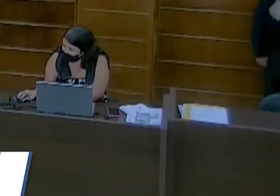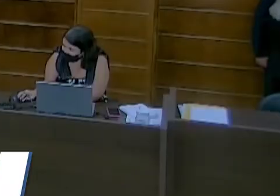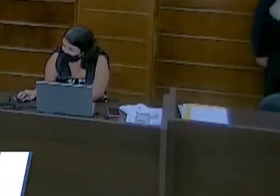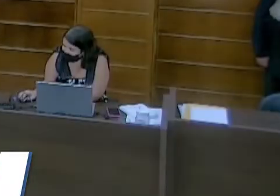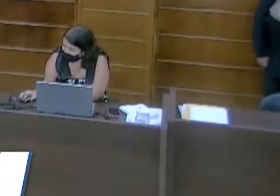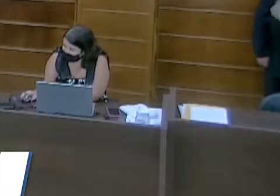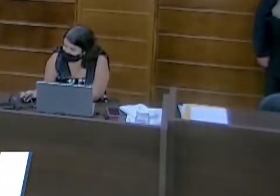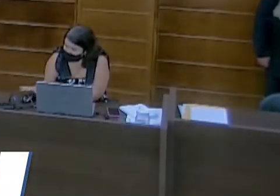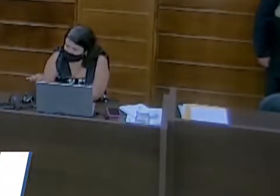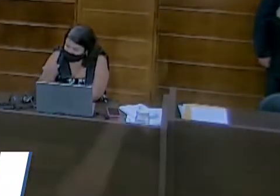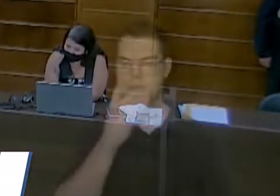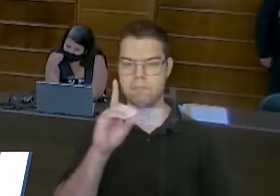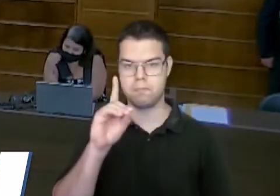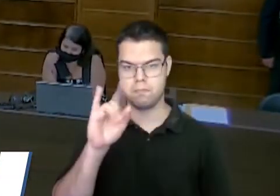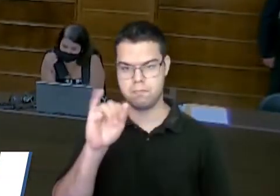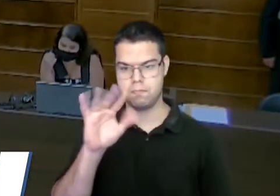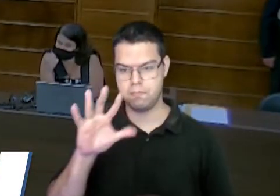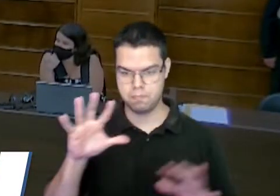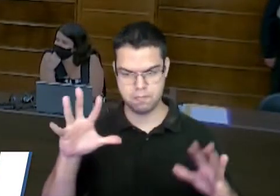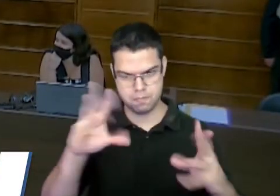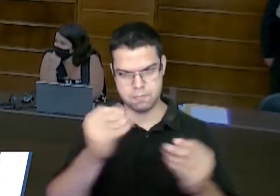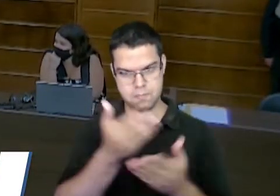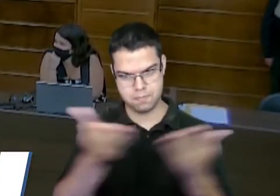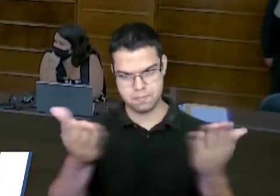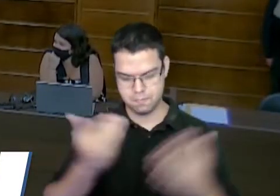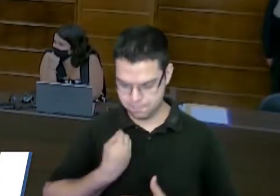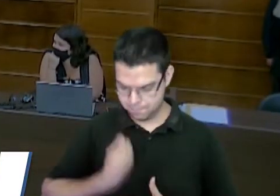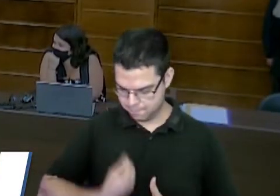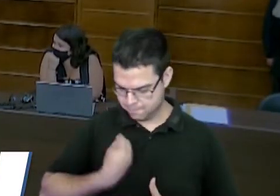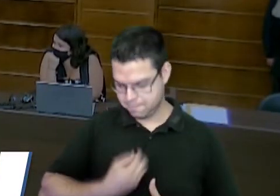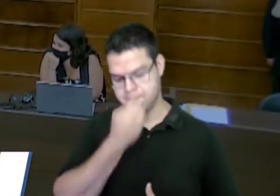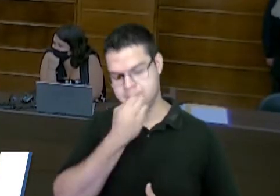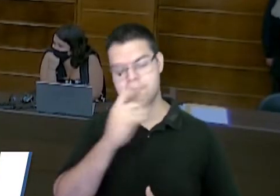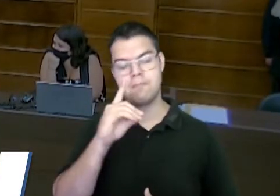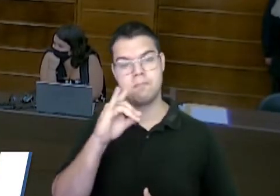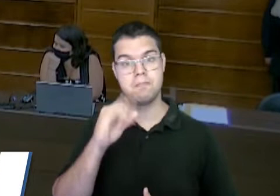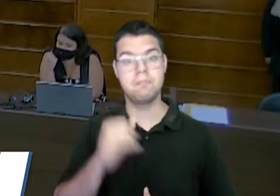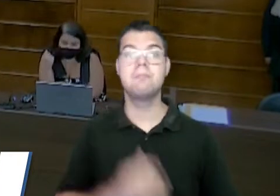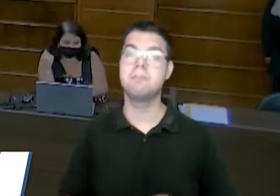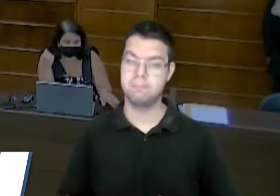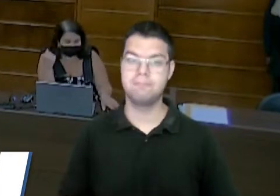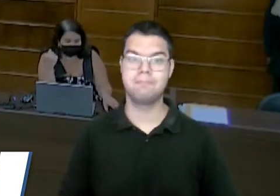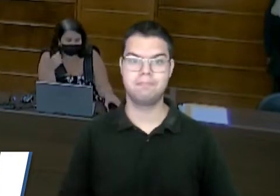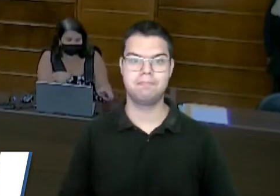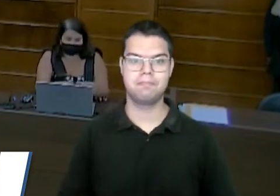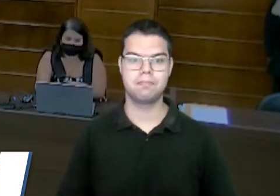Bom dia a todos, bom dia a todas. Quero